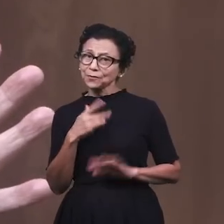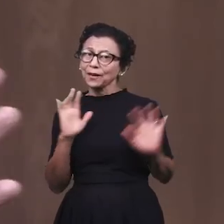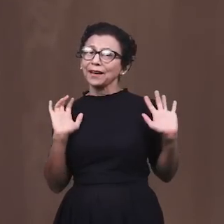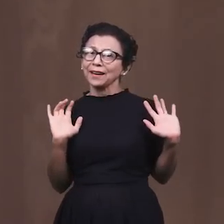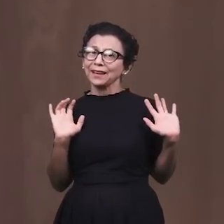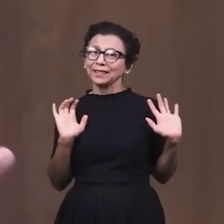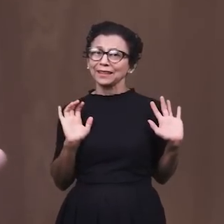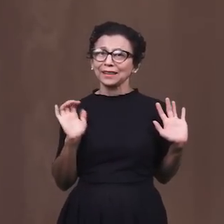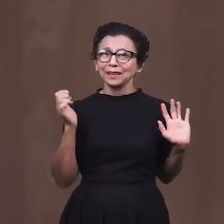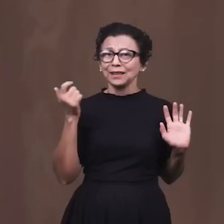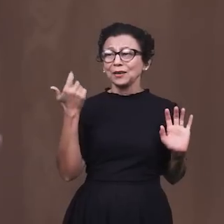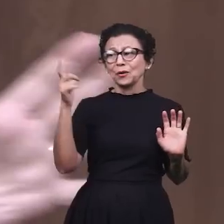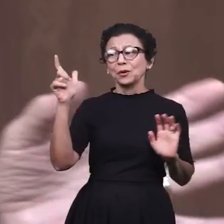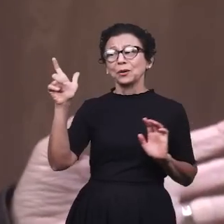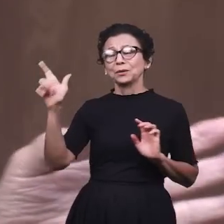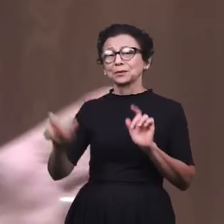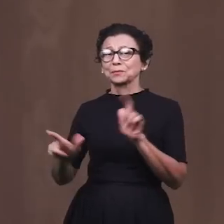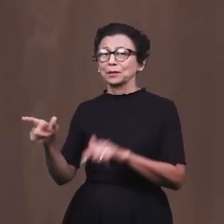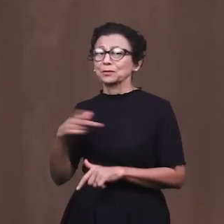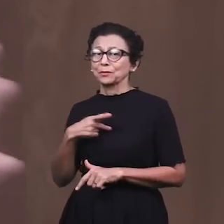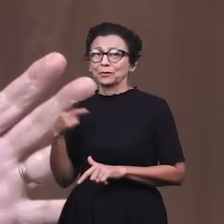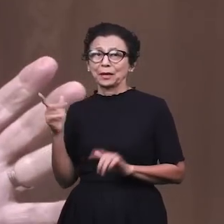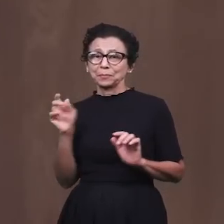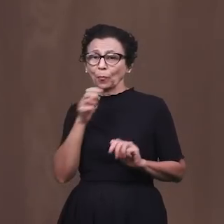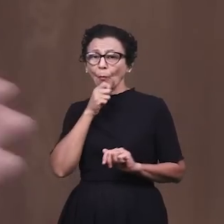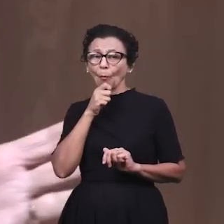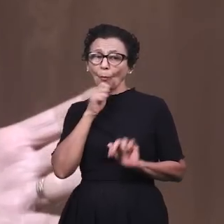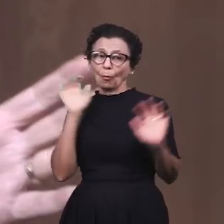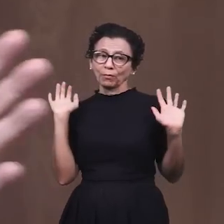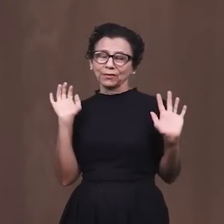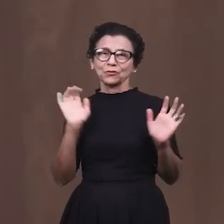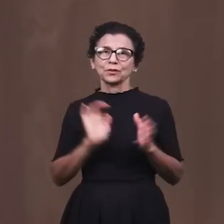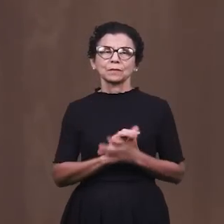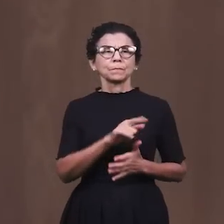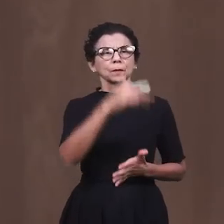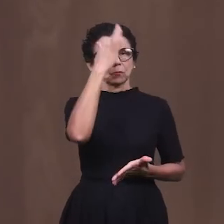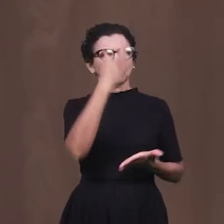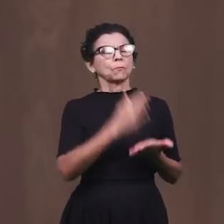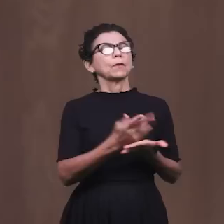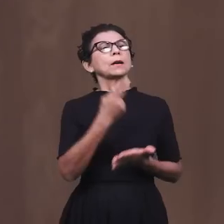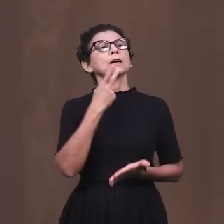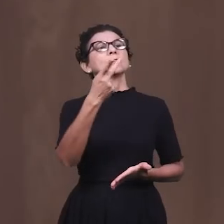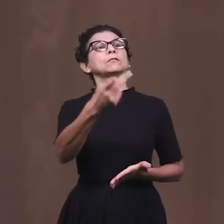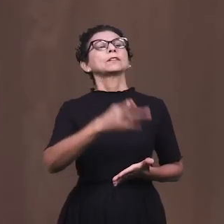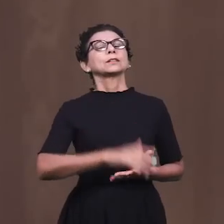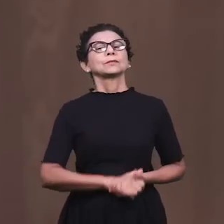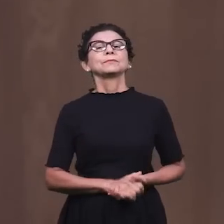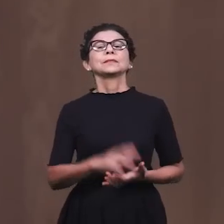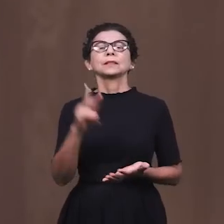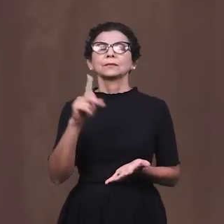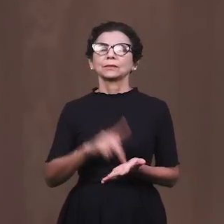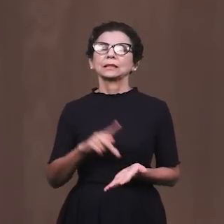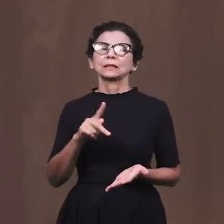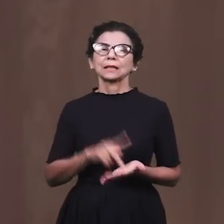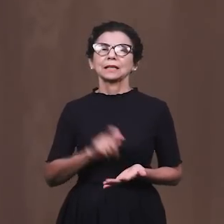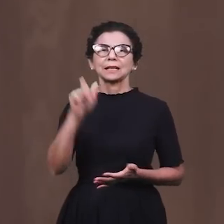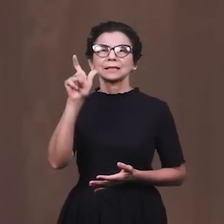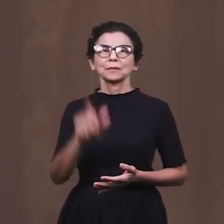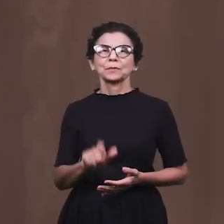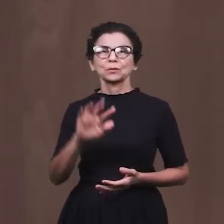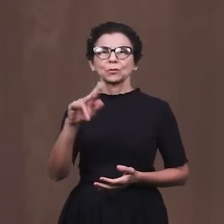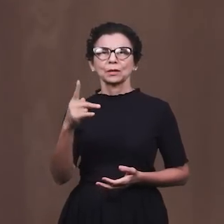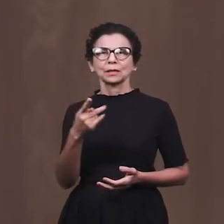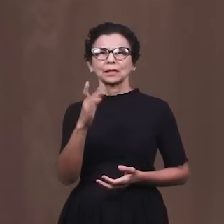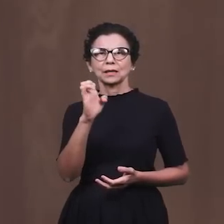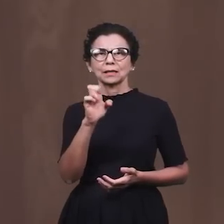tinham, porque ficaram preocupados se citava o nome ou não, então não tinha fé. O pastor entregou com fé. Realmente, o Henrique estava